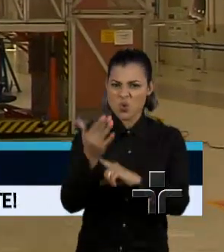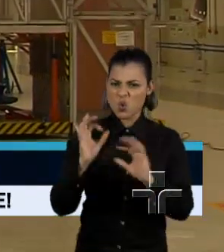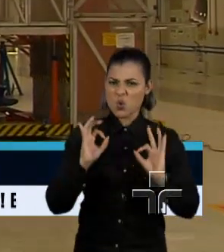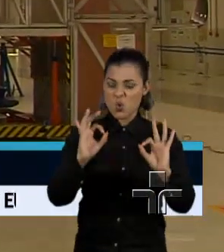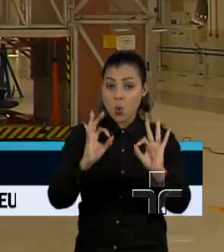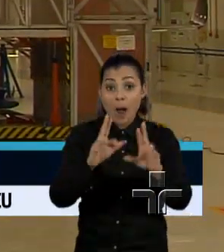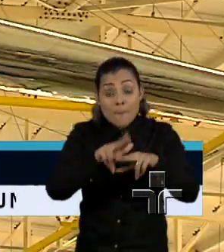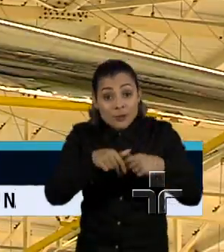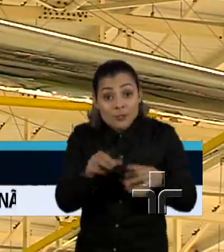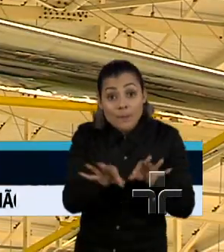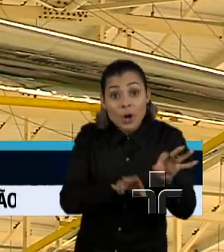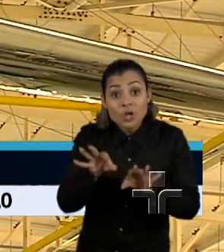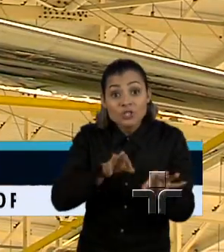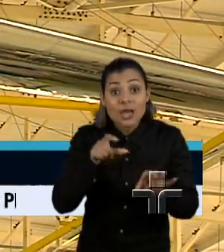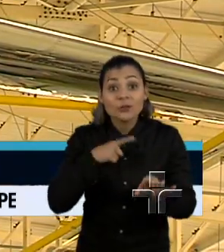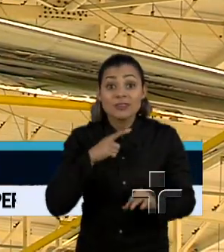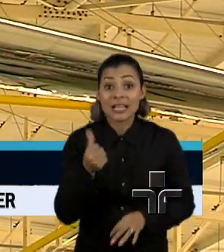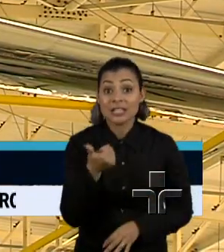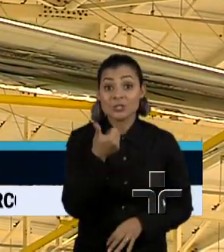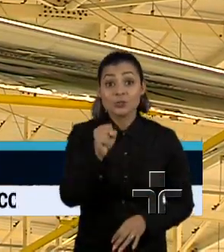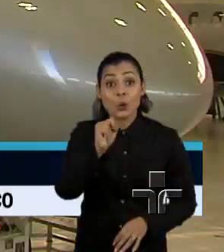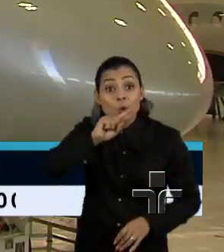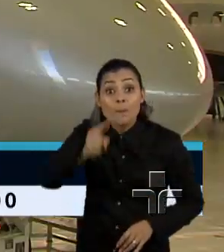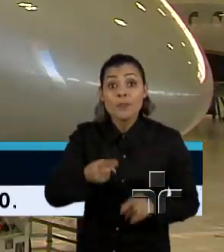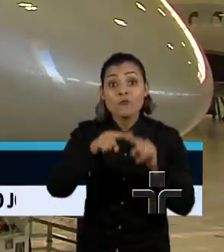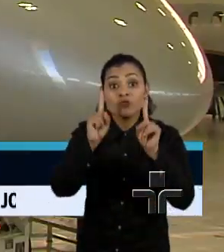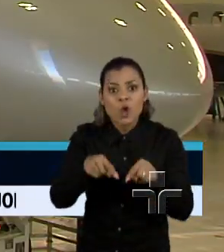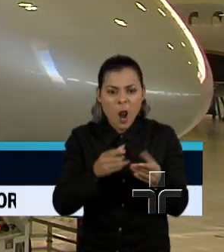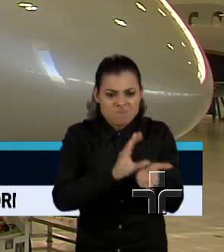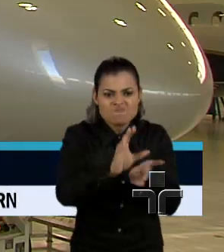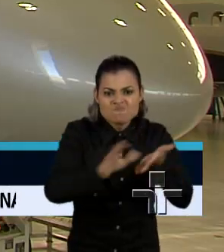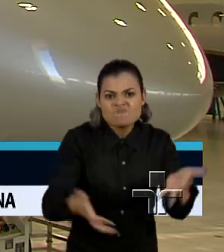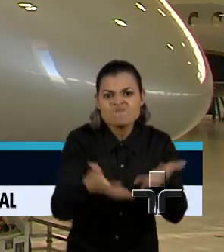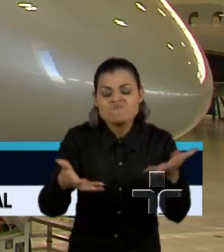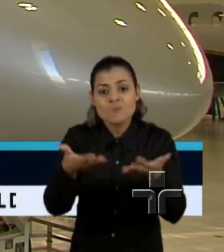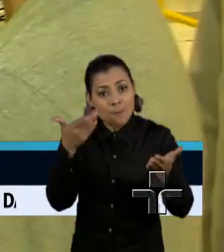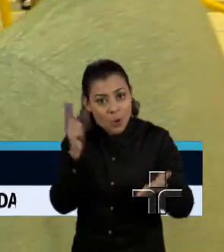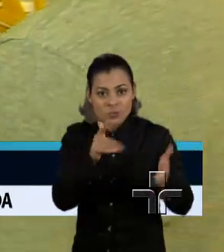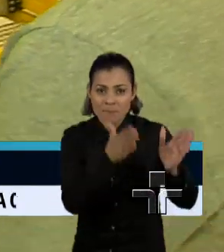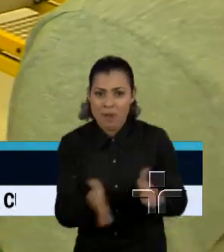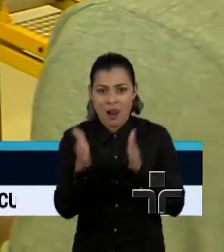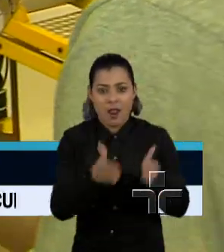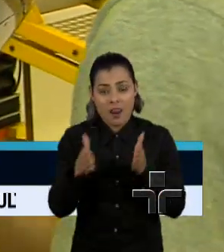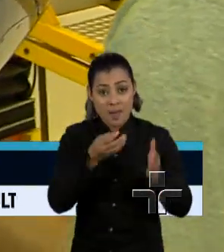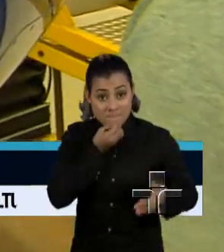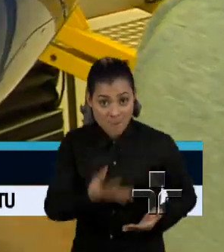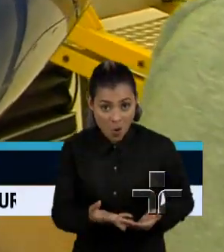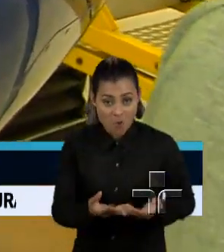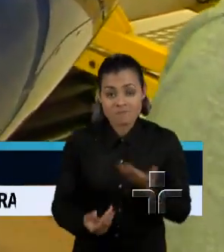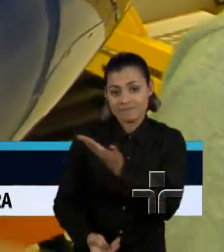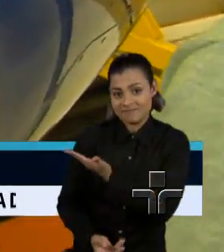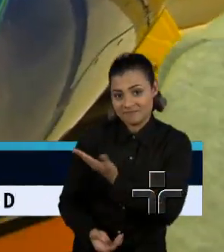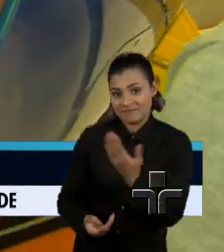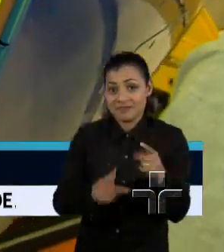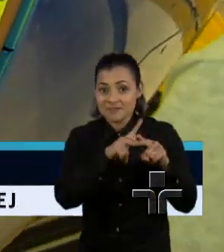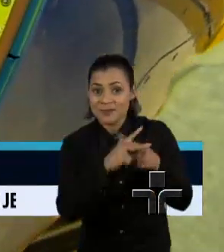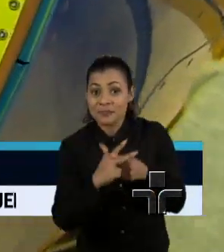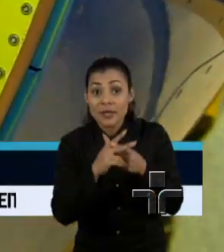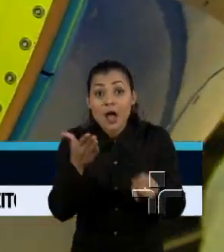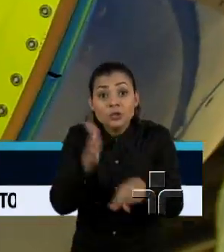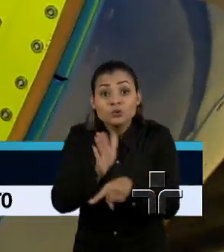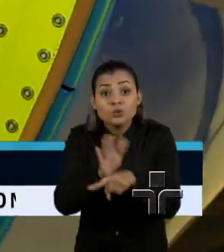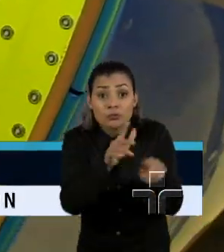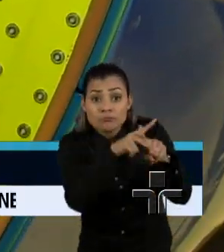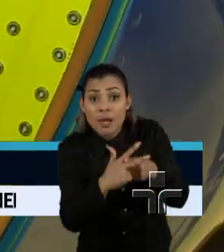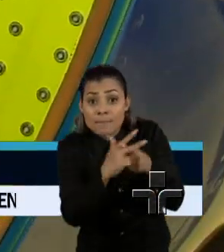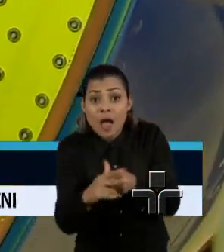Ideia incentiva seus mais de 18 mil funcionários a melhorarem os processos continuamente. Este equipamento, por exemplo, ajuda a parafusar a turbina de